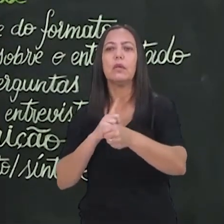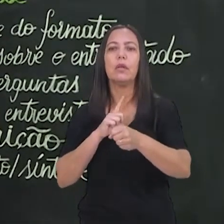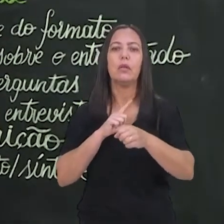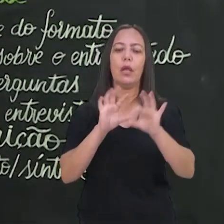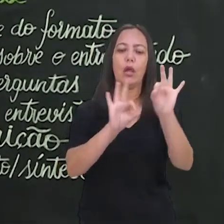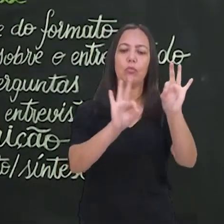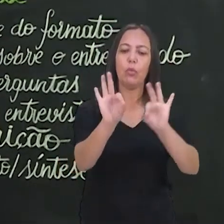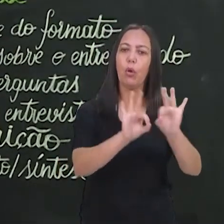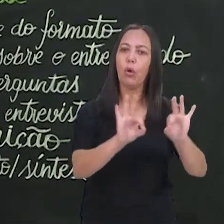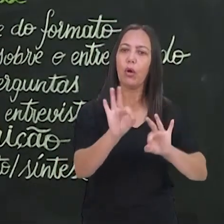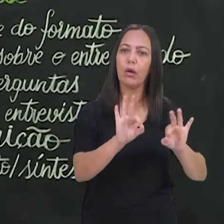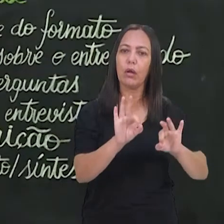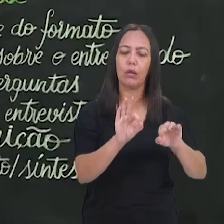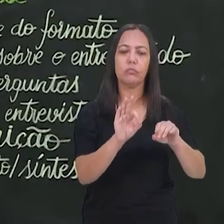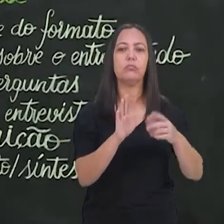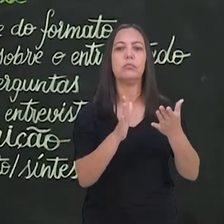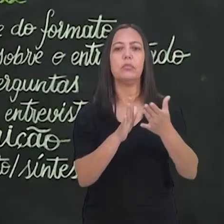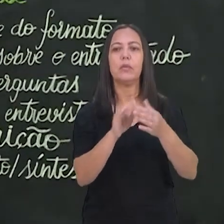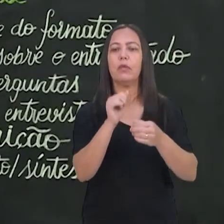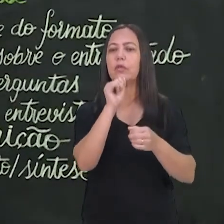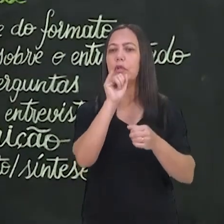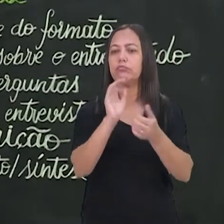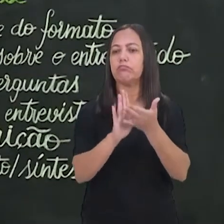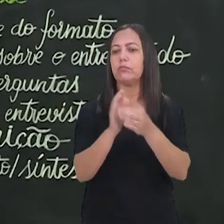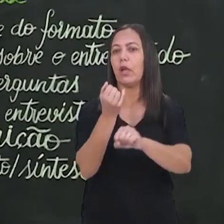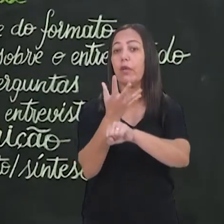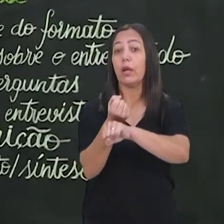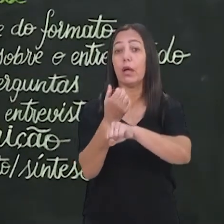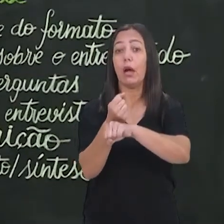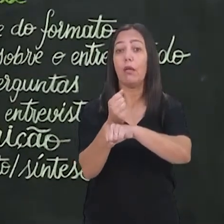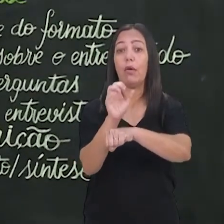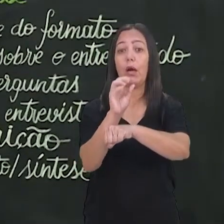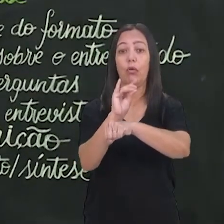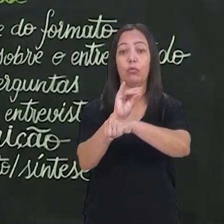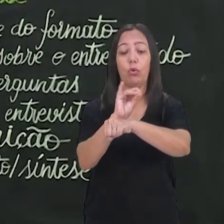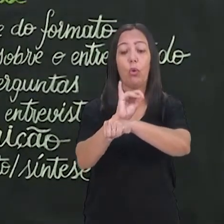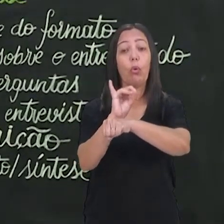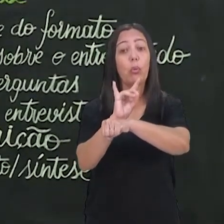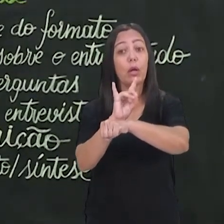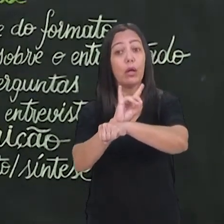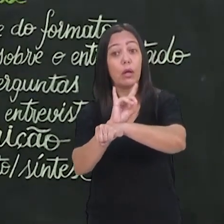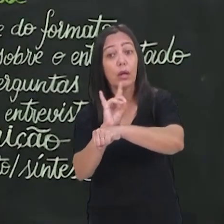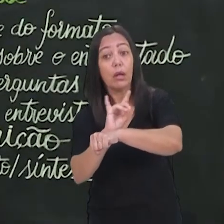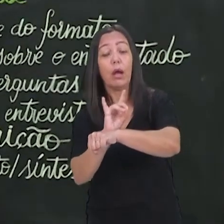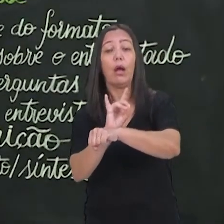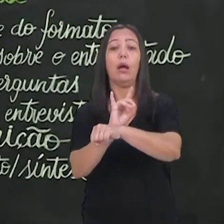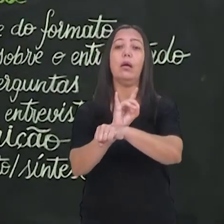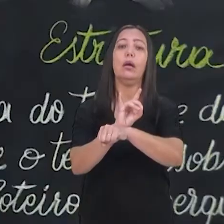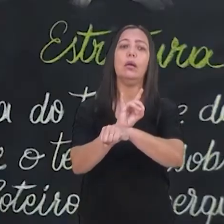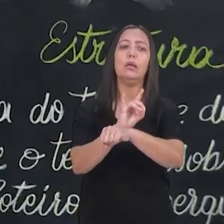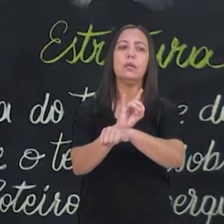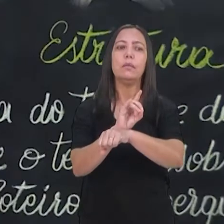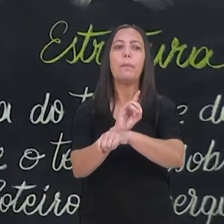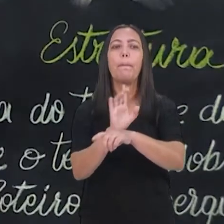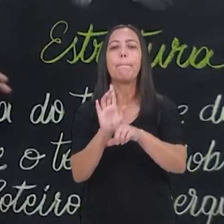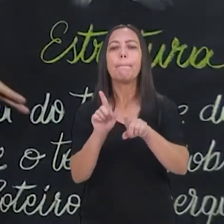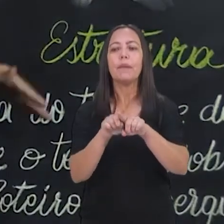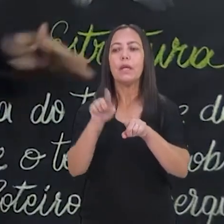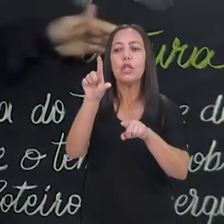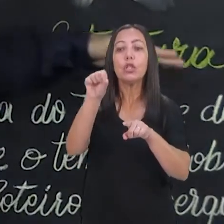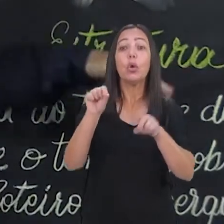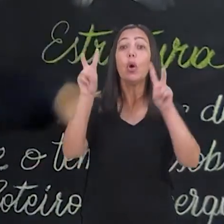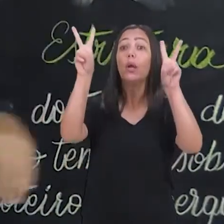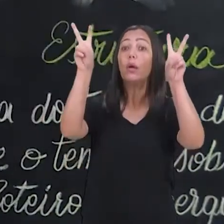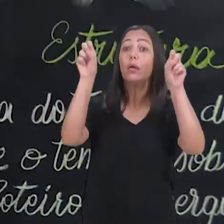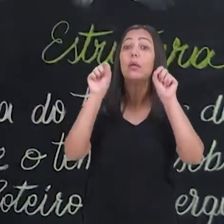que você vai fazer uma entrevista para gravar um documentário escolar, um estudo que você está fazendo na disciplina de História, de Geografia, de Física e Química. Além de escolher o